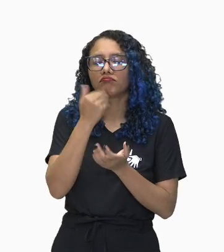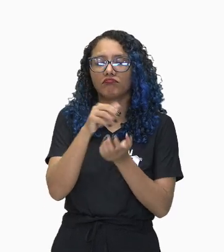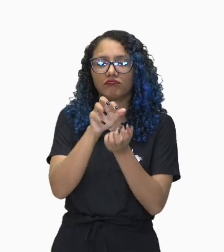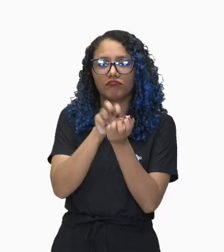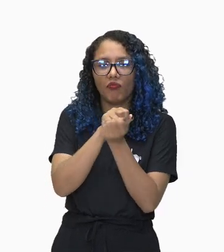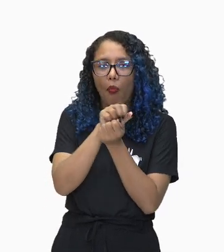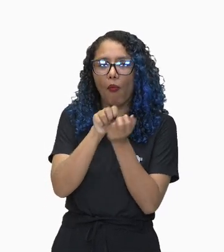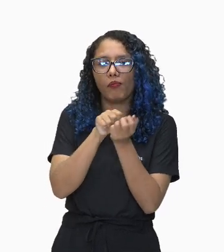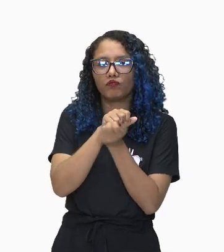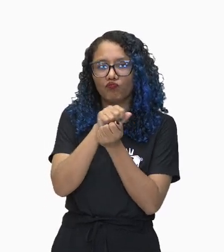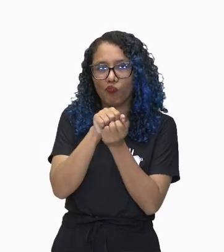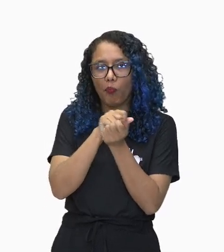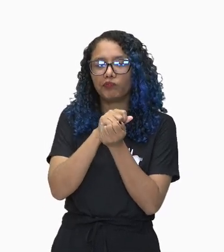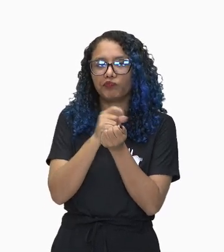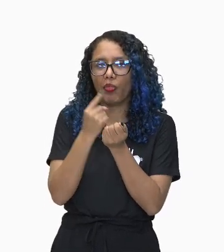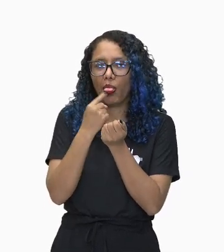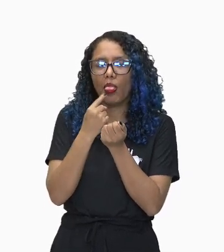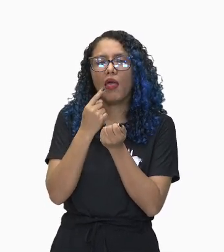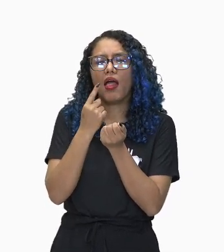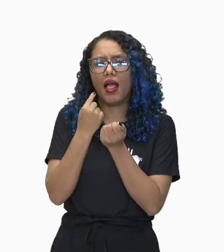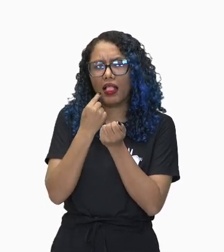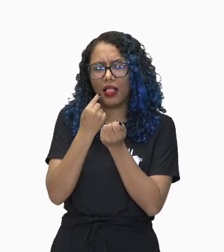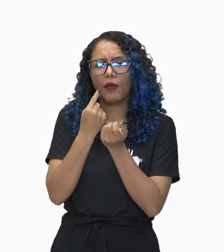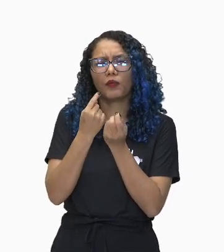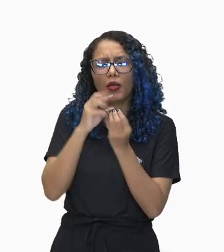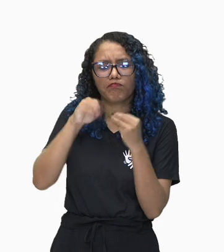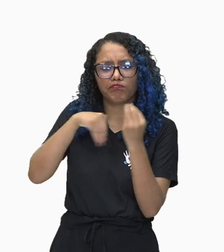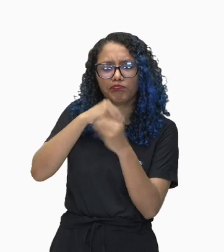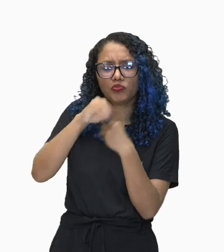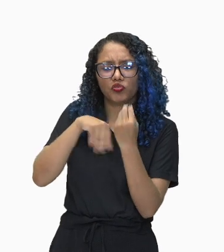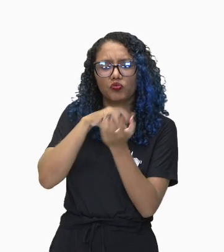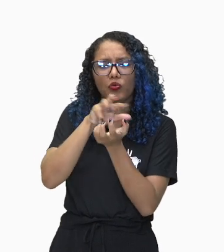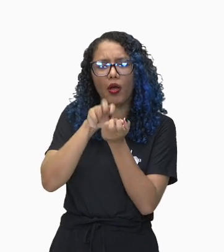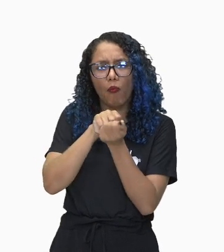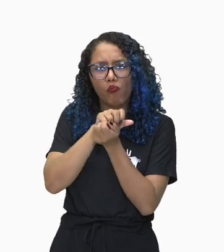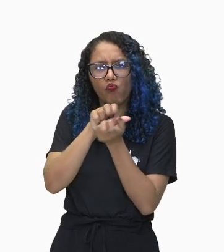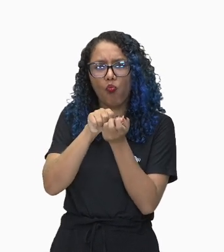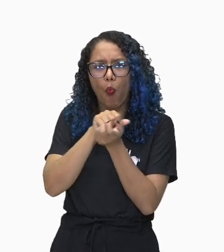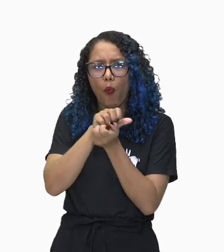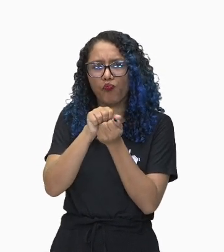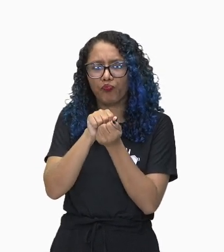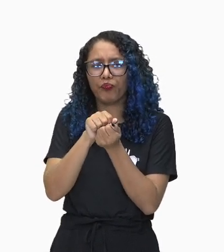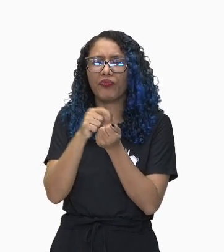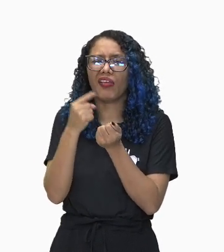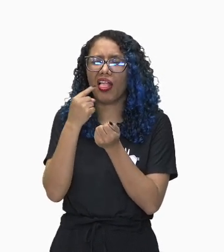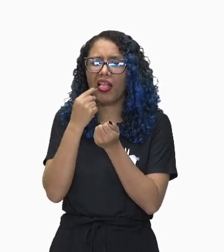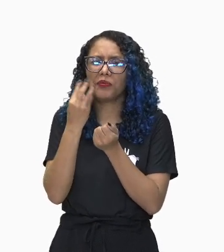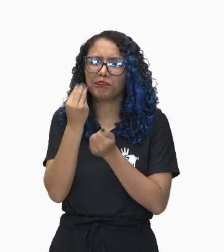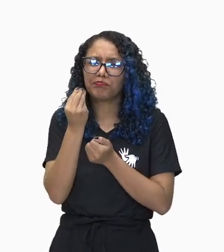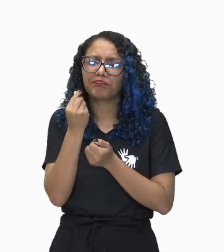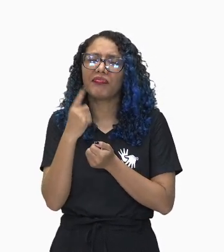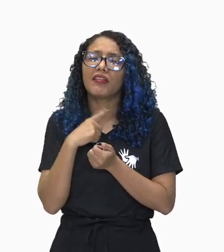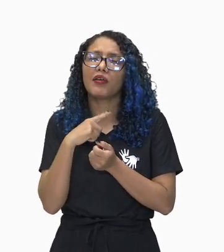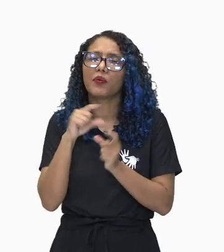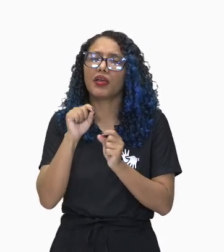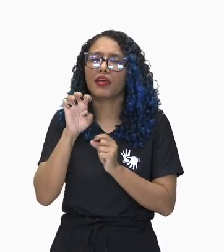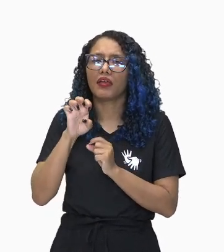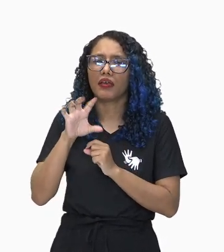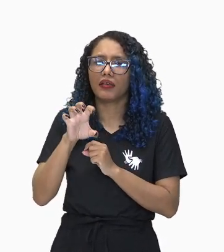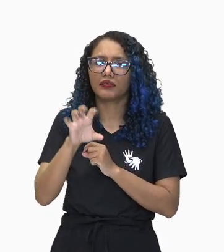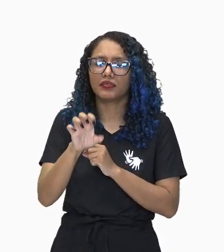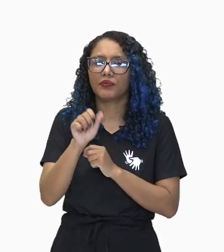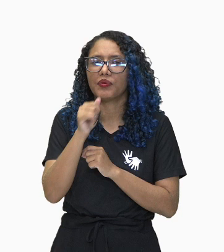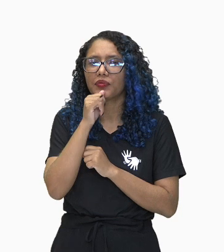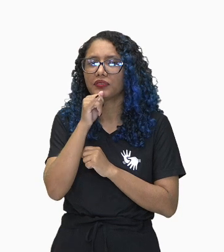ajuda a misturá-lo com a saliva. A saliva contém enzimas, como, por exemplo, a